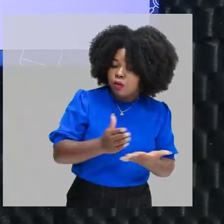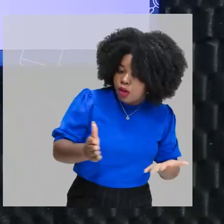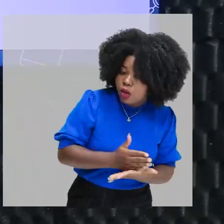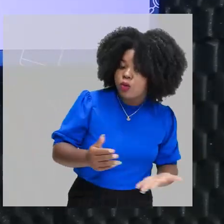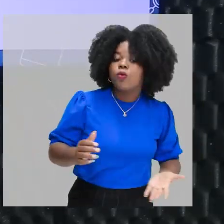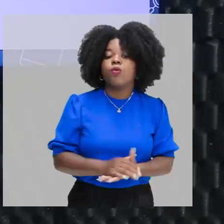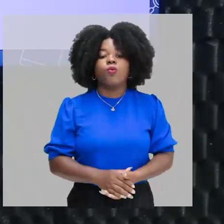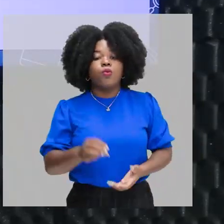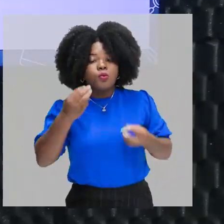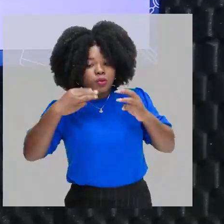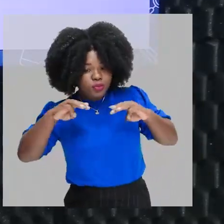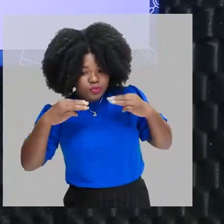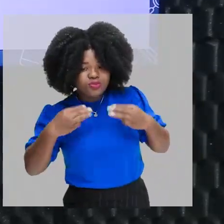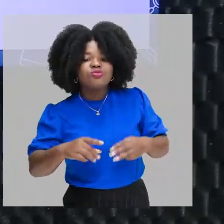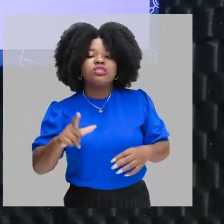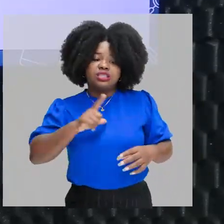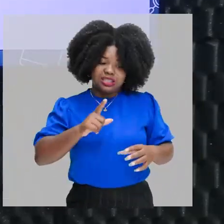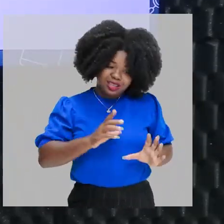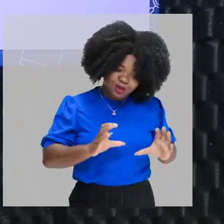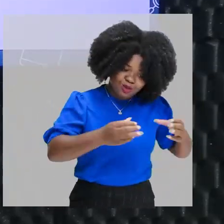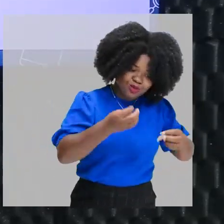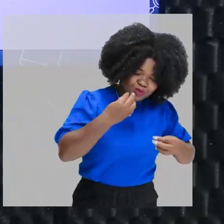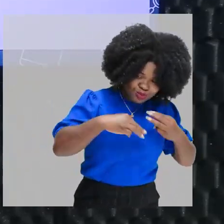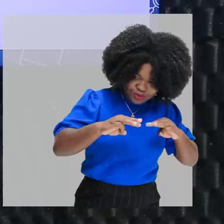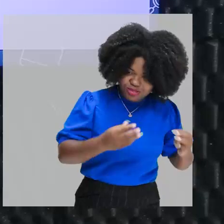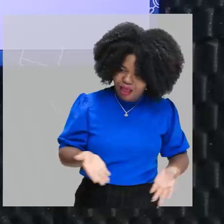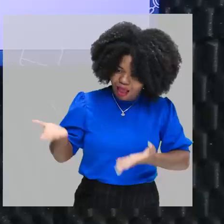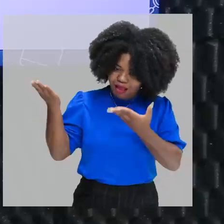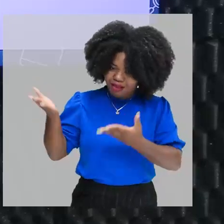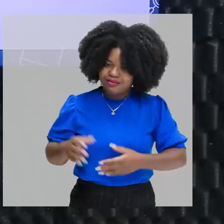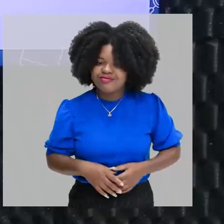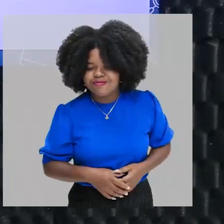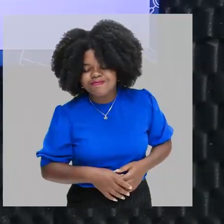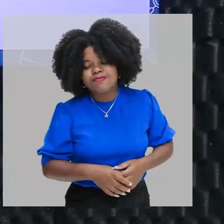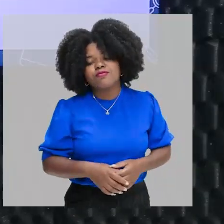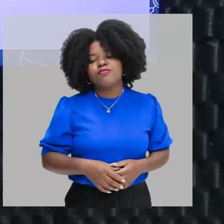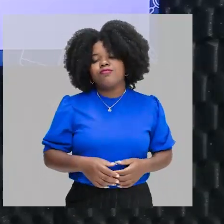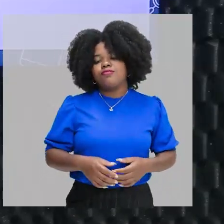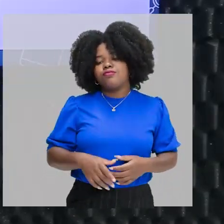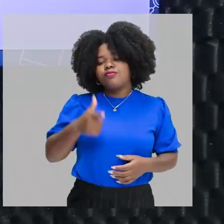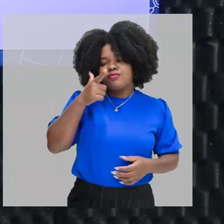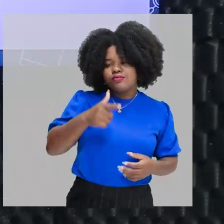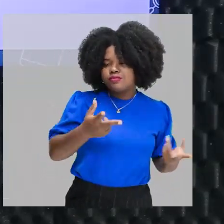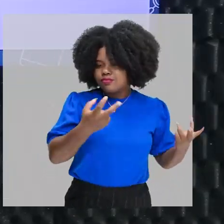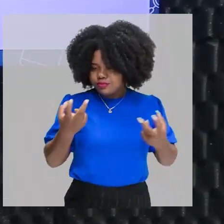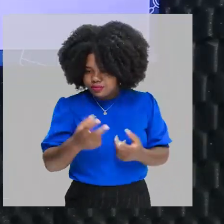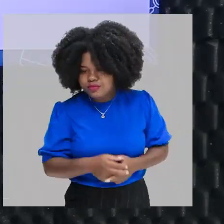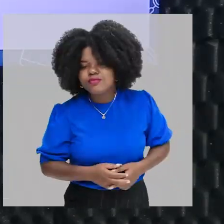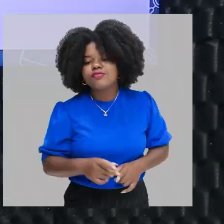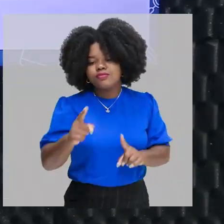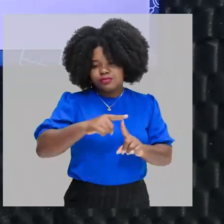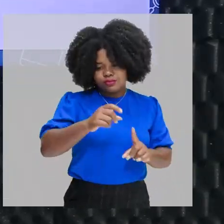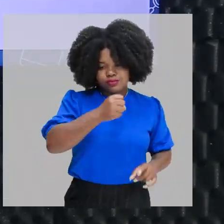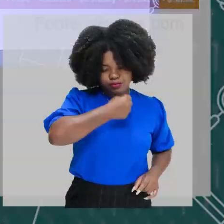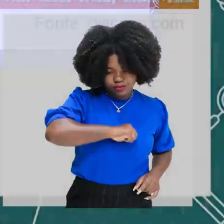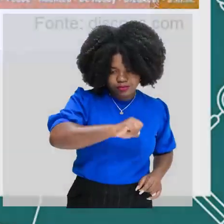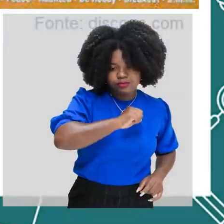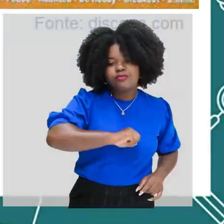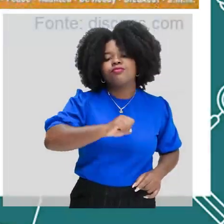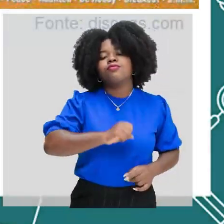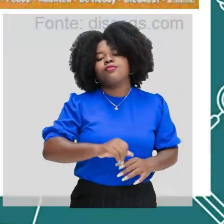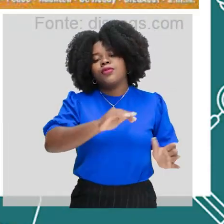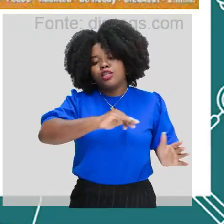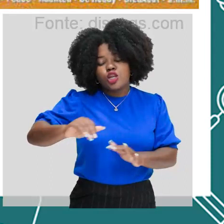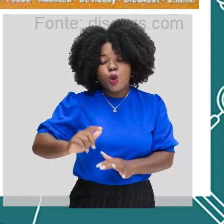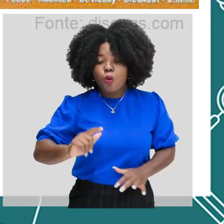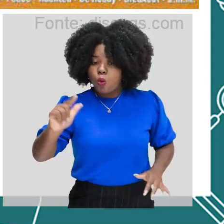creditadas à banda, tá? Então, são músicas que a gente consegue observar nesse estilo com esses cantores.